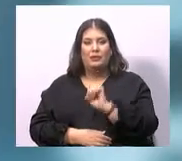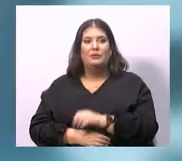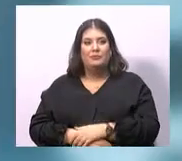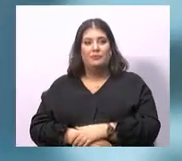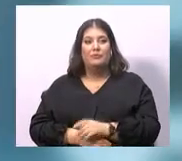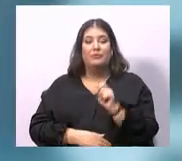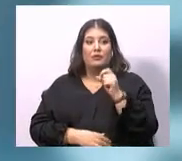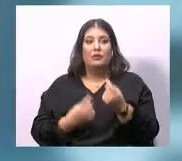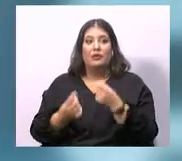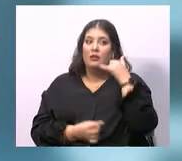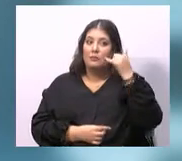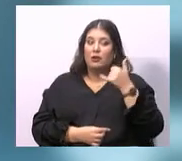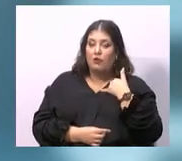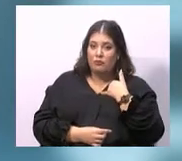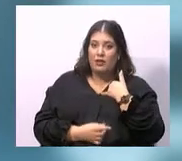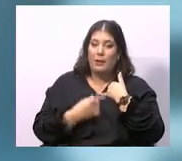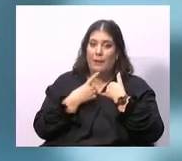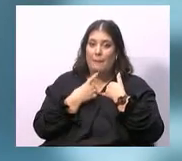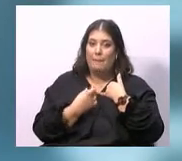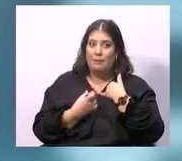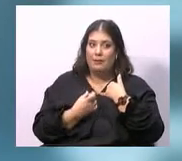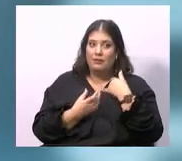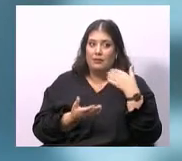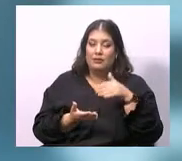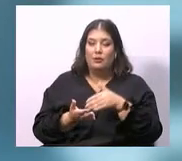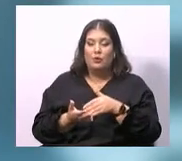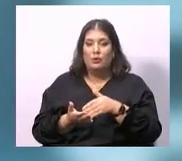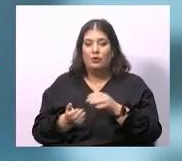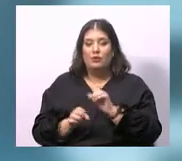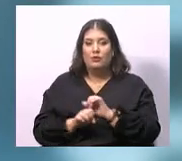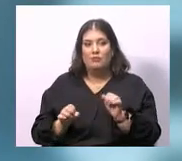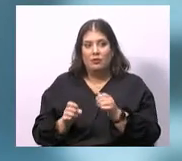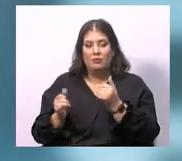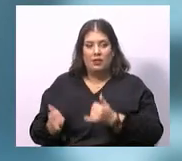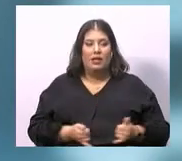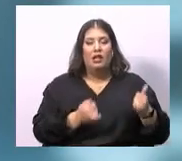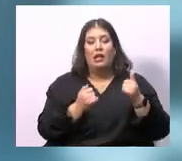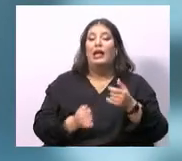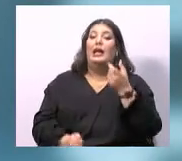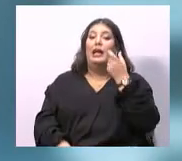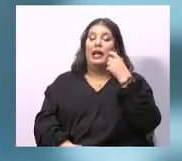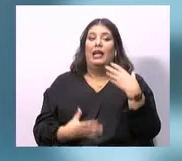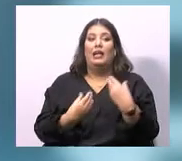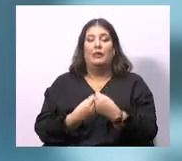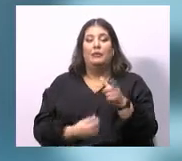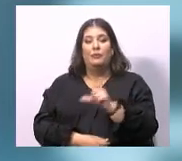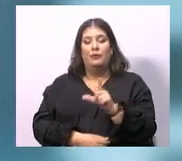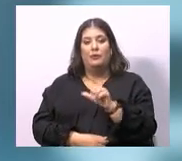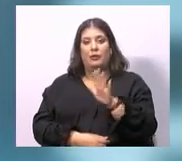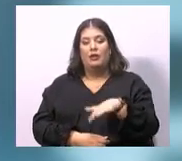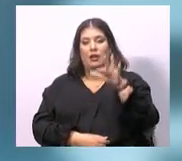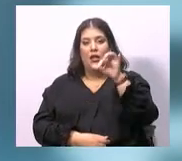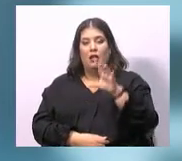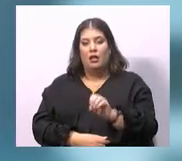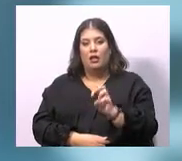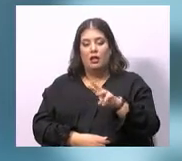ainda uns minutinhos para ouvir a pergunta do nosso último telespectador desta ronda. Junta-se a nós de Lisboa, com 80 anos,